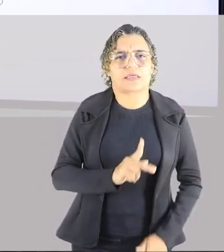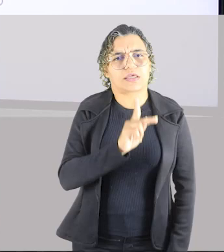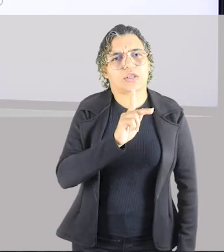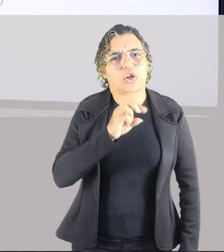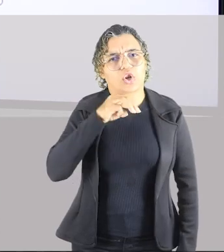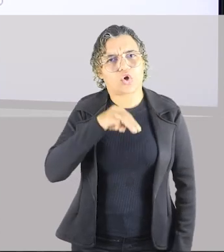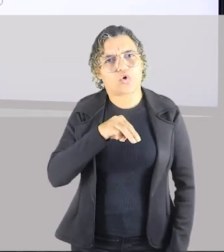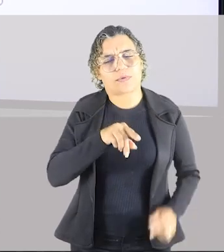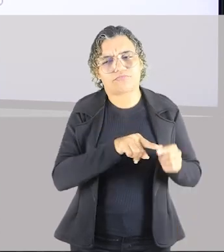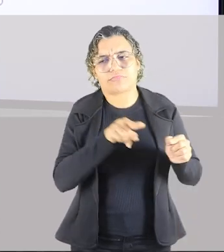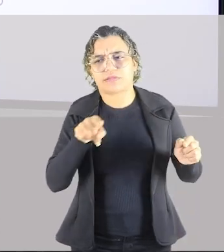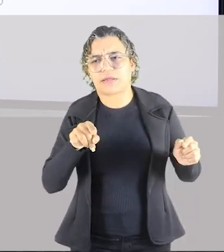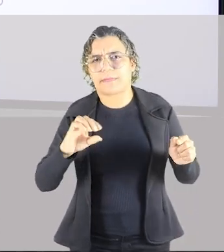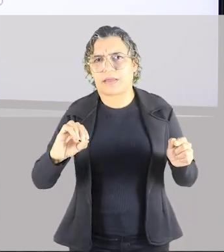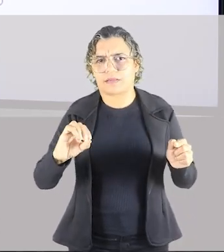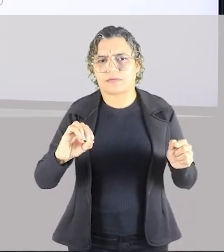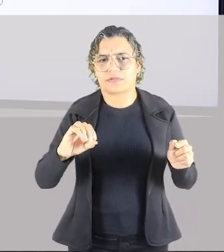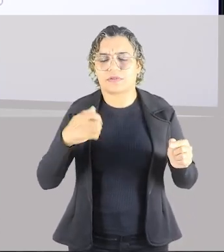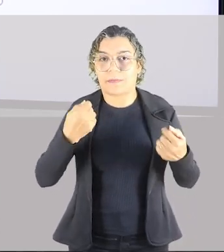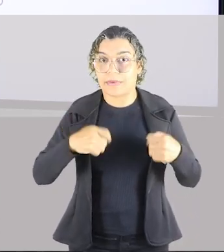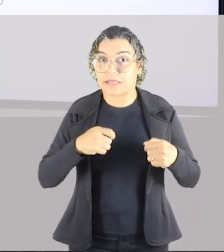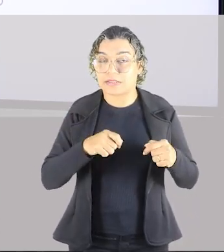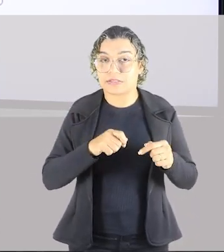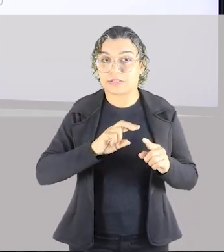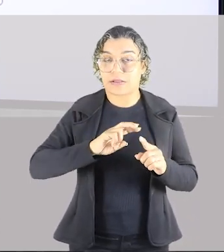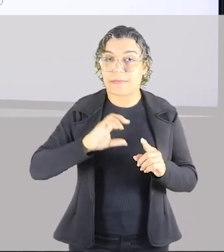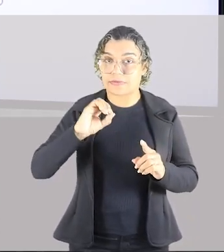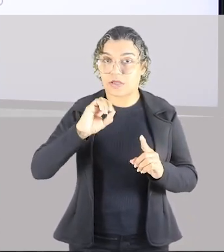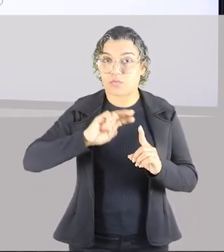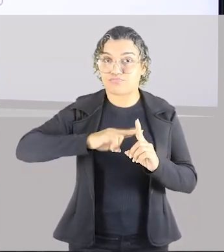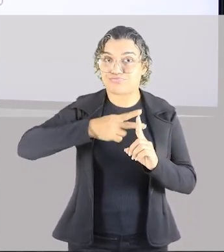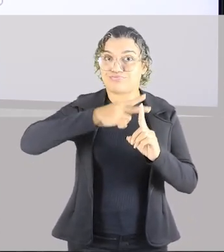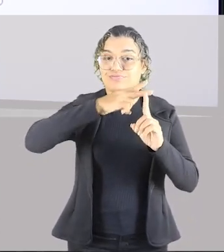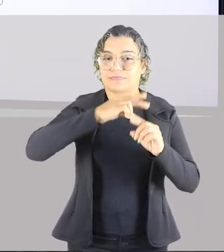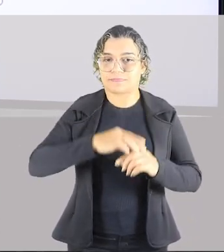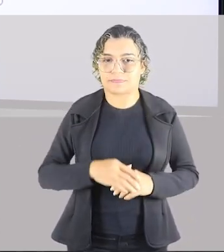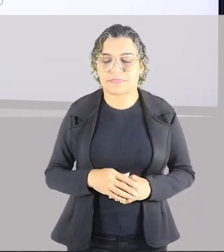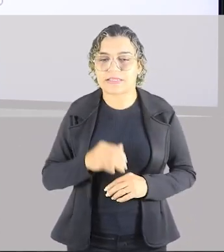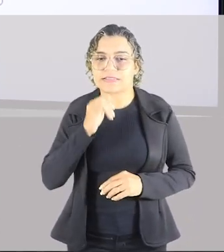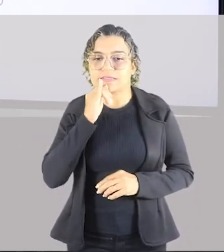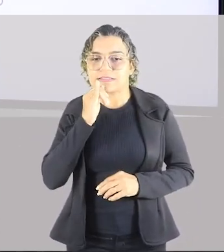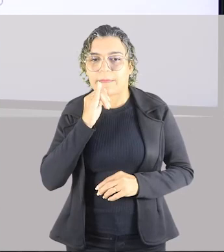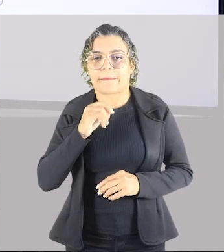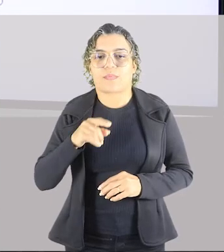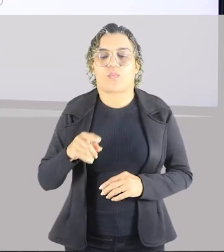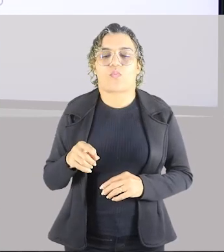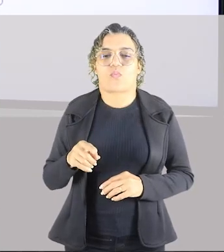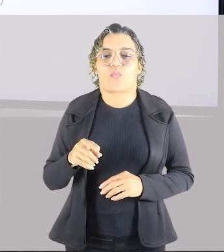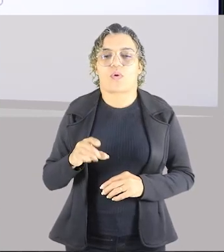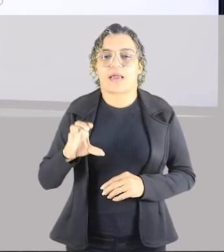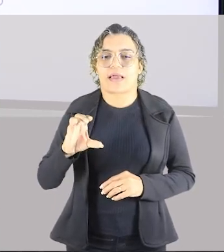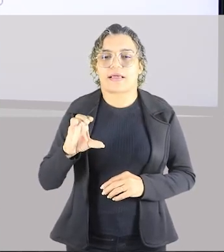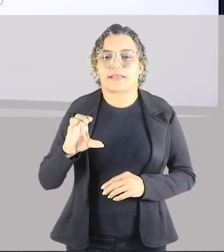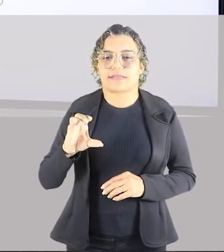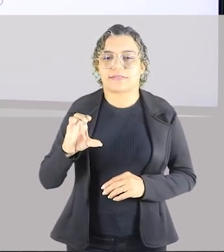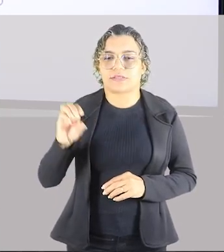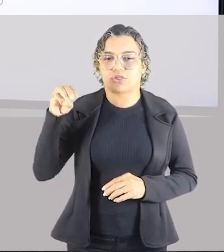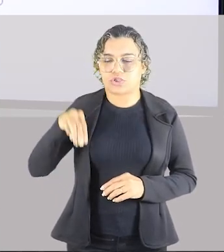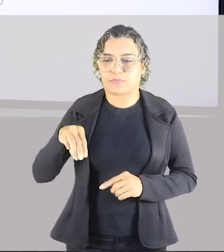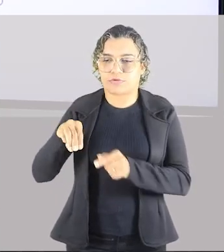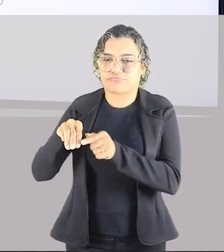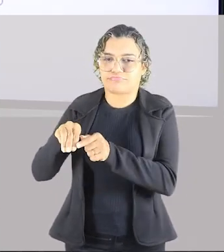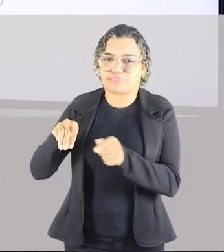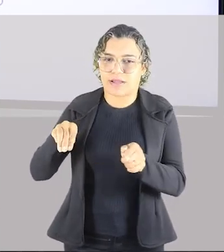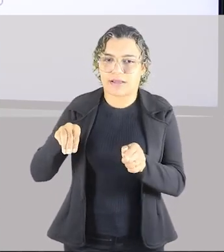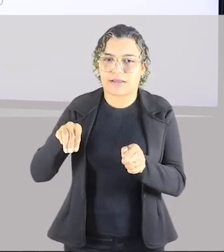a quantidade de zeros tende a aumentar. Eu quero transformar um item de centímetro para quilômetro, a quantidade de